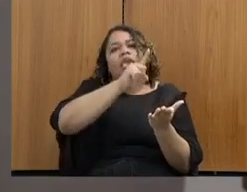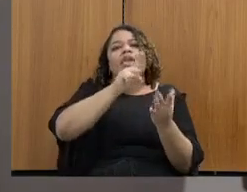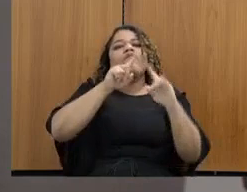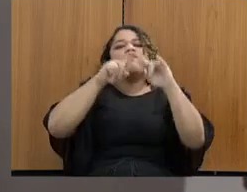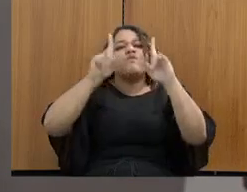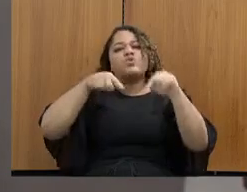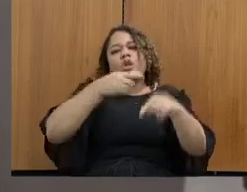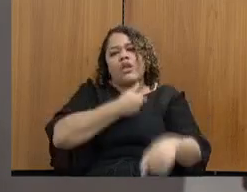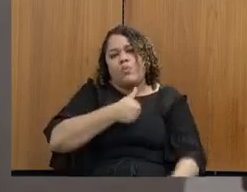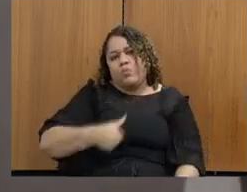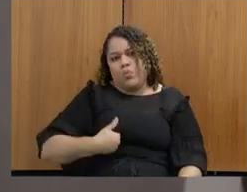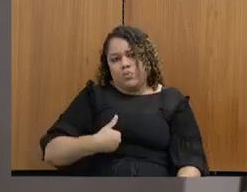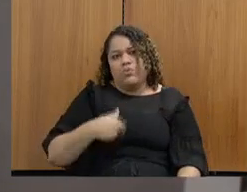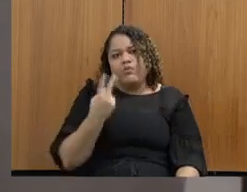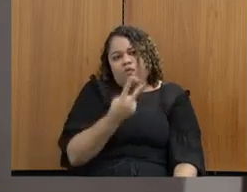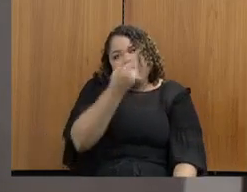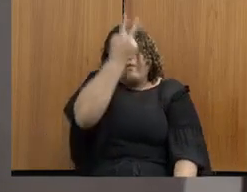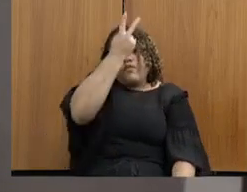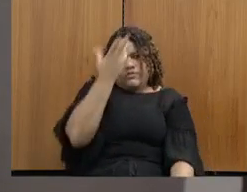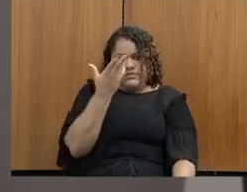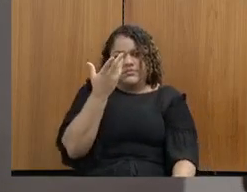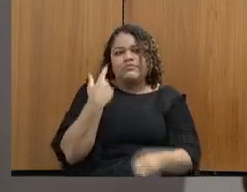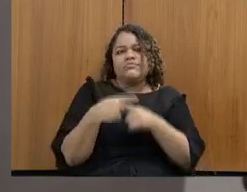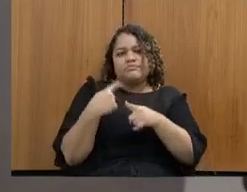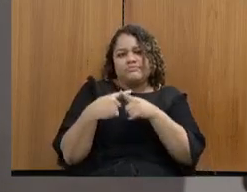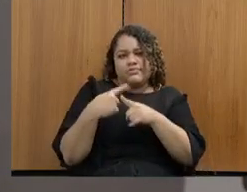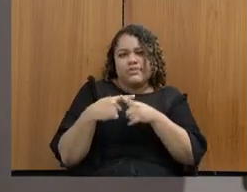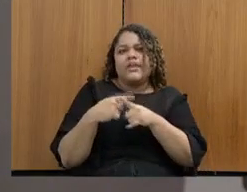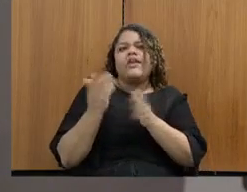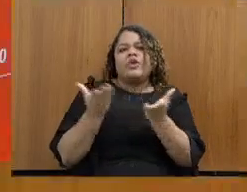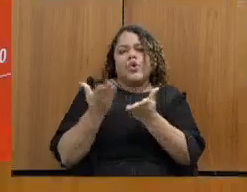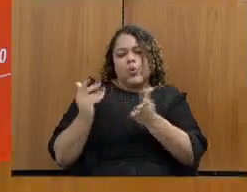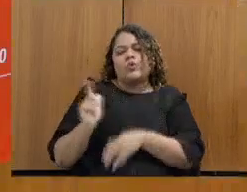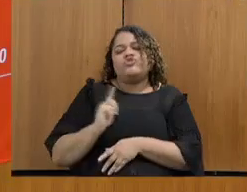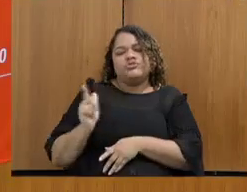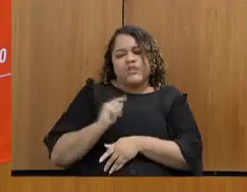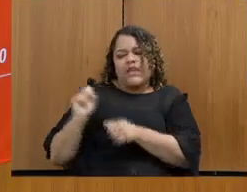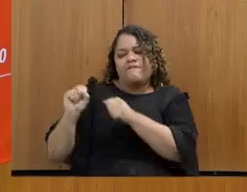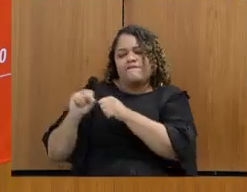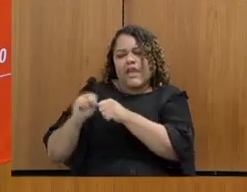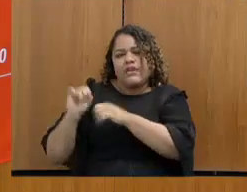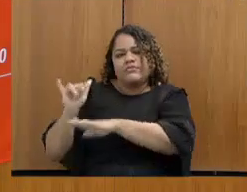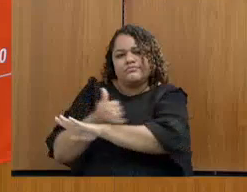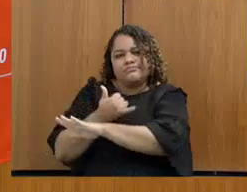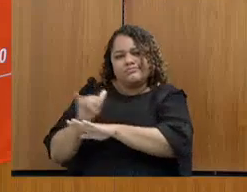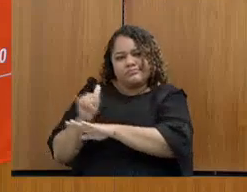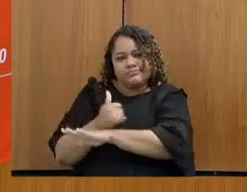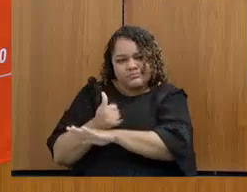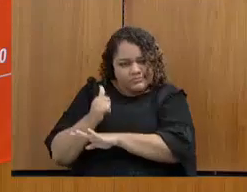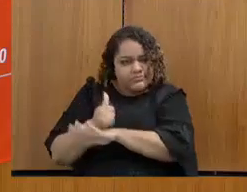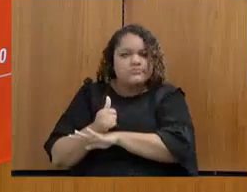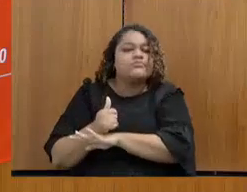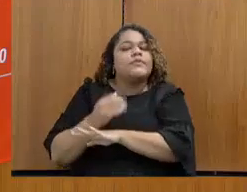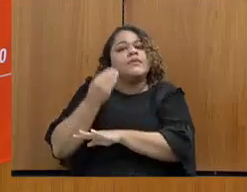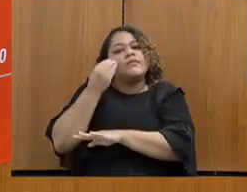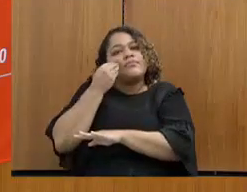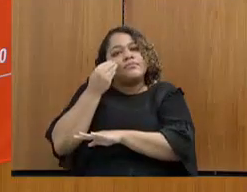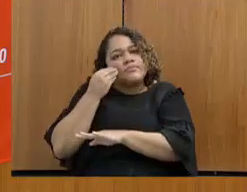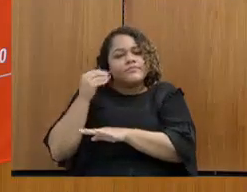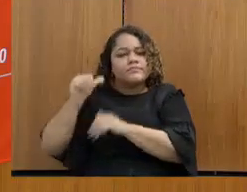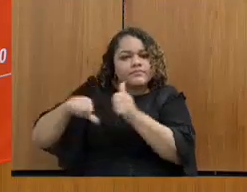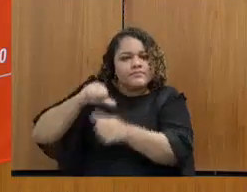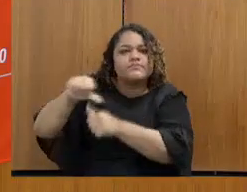de ações estratégicas que estão sendo revistas e transformadas em processos